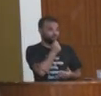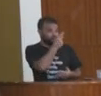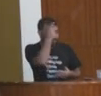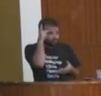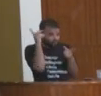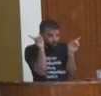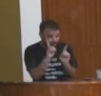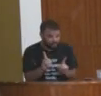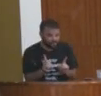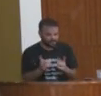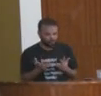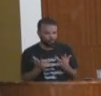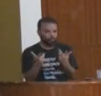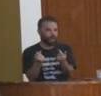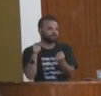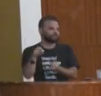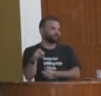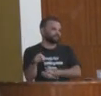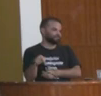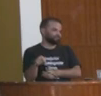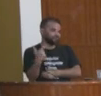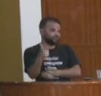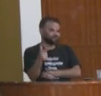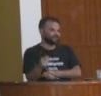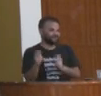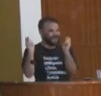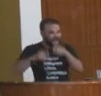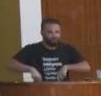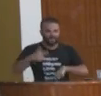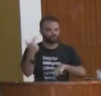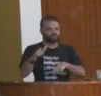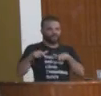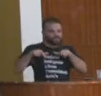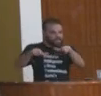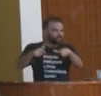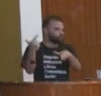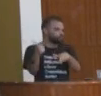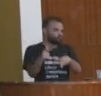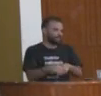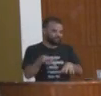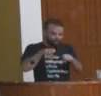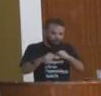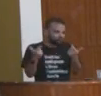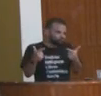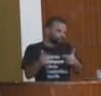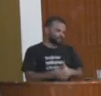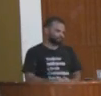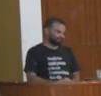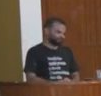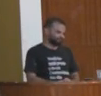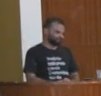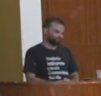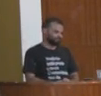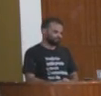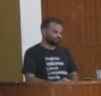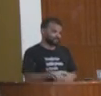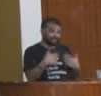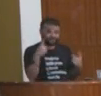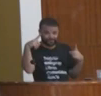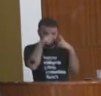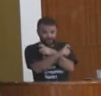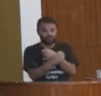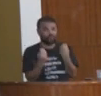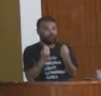deficiências qualificadas minimamente para a possibilidade dessa inserção.